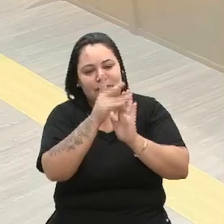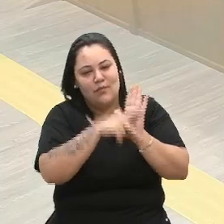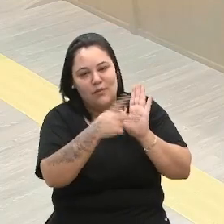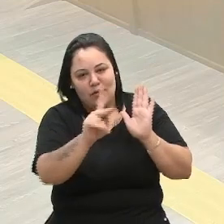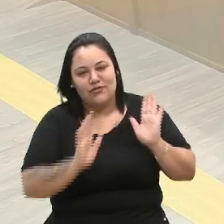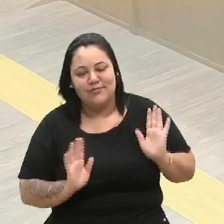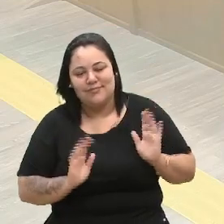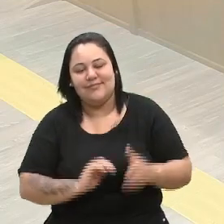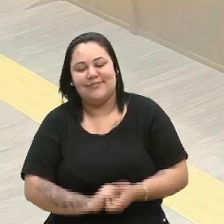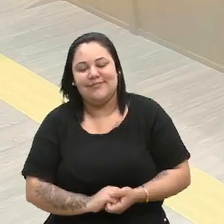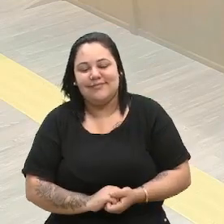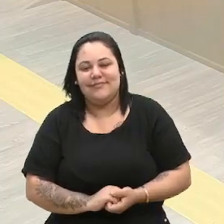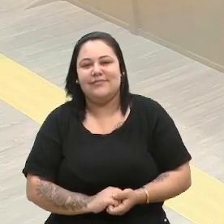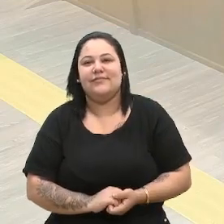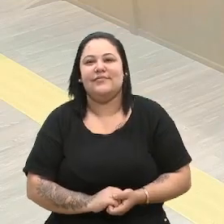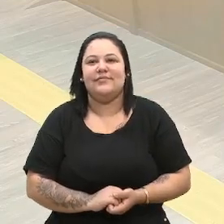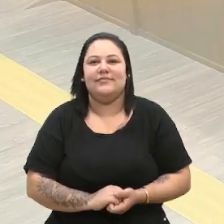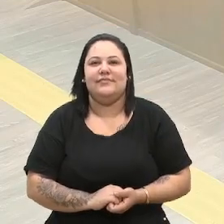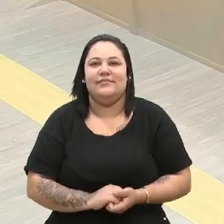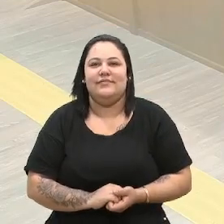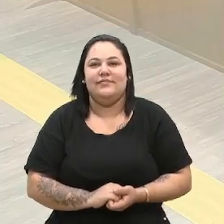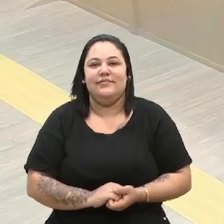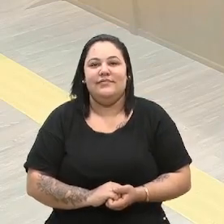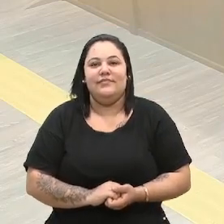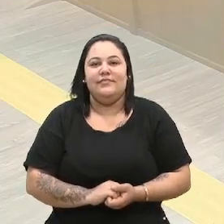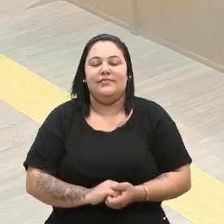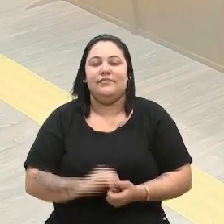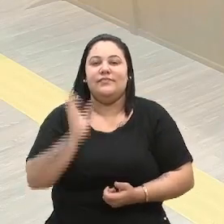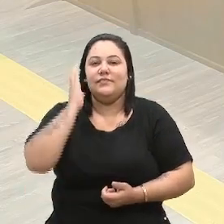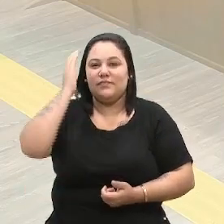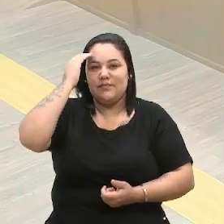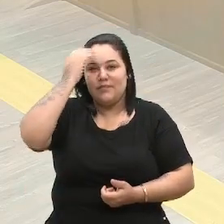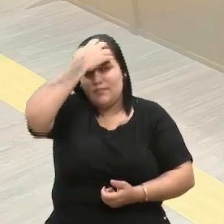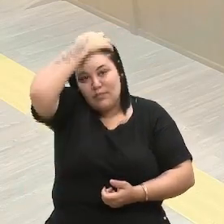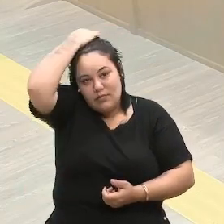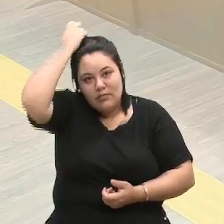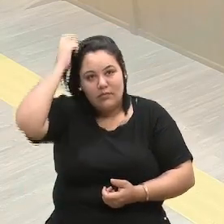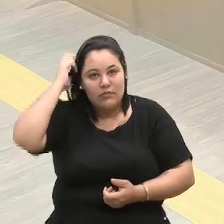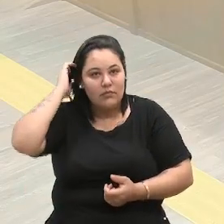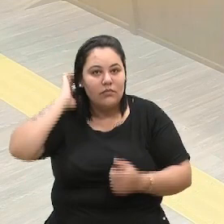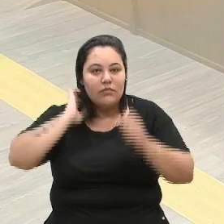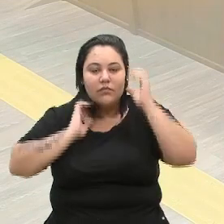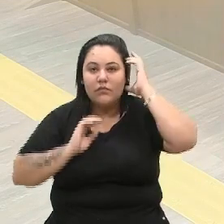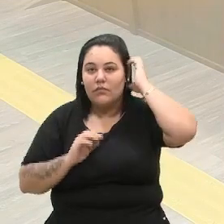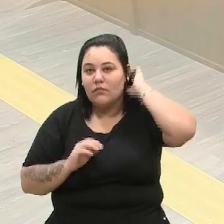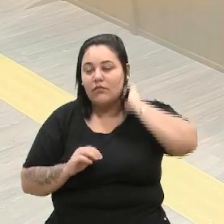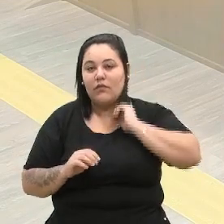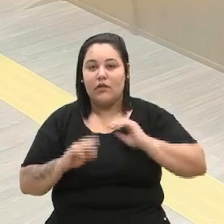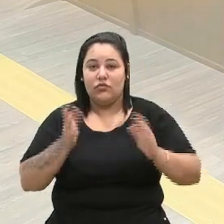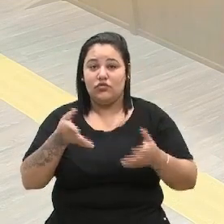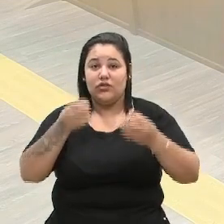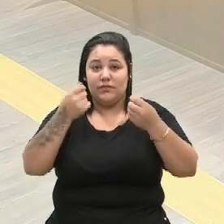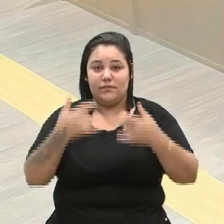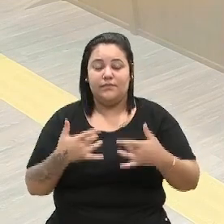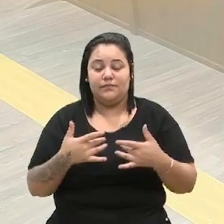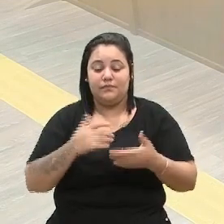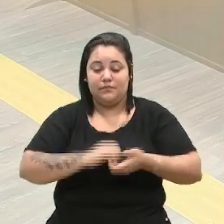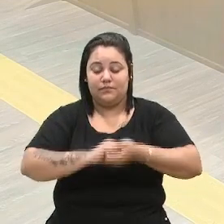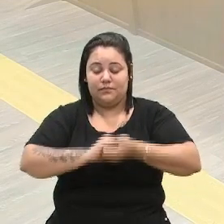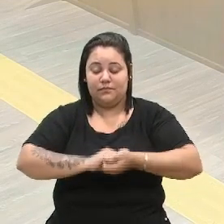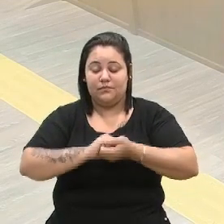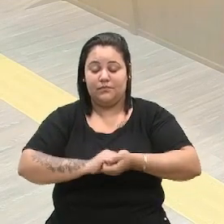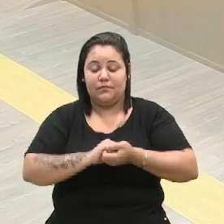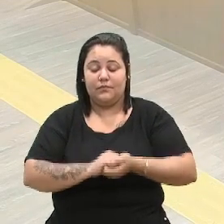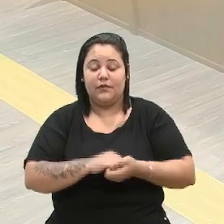Perfeito, obrigado, vereador Zanquim. Uma parte, vereador Felipe. Vereador Bressan, primeiro já lhe cumprimentei aqui pessoalmente sobre a iniciativa